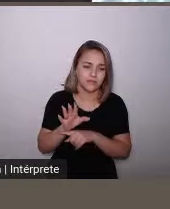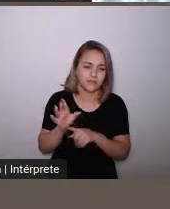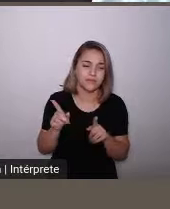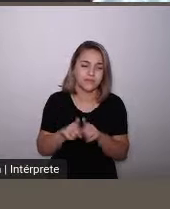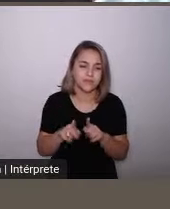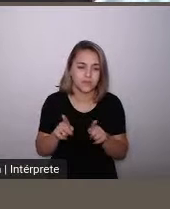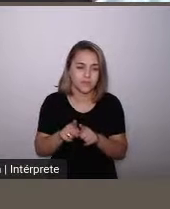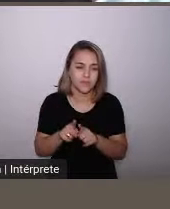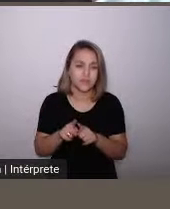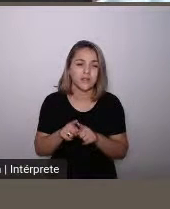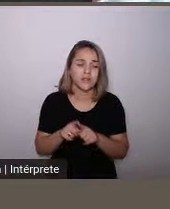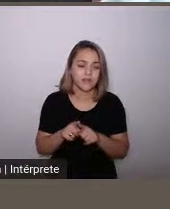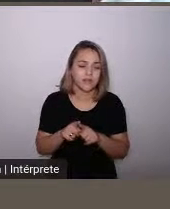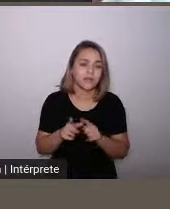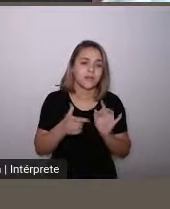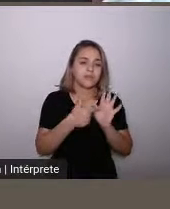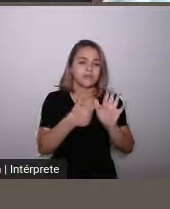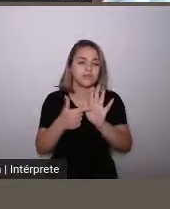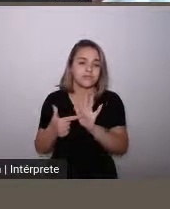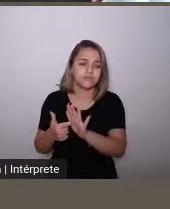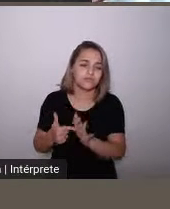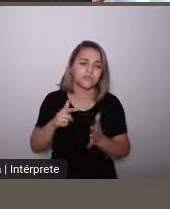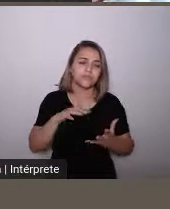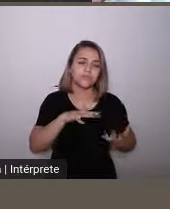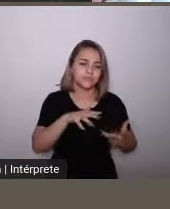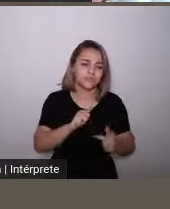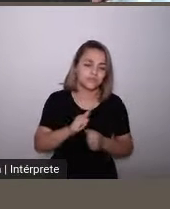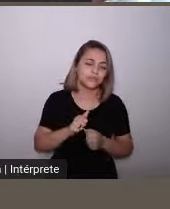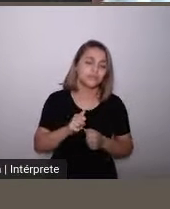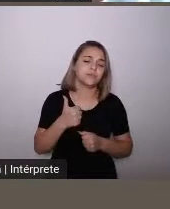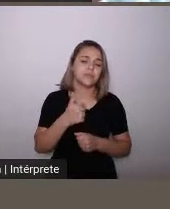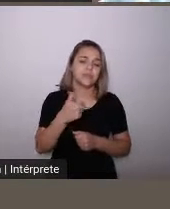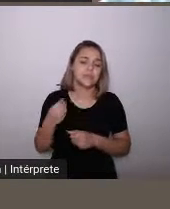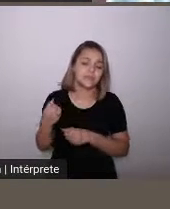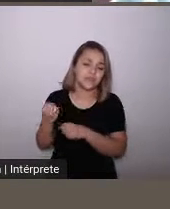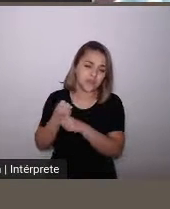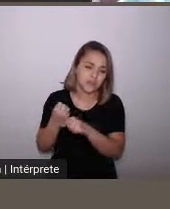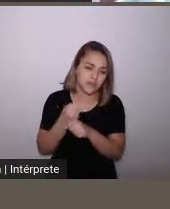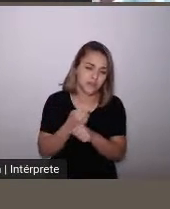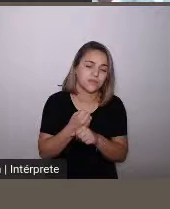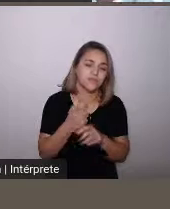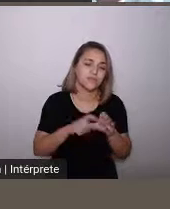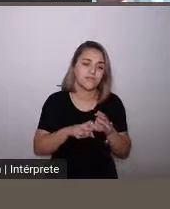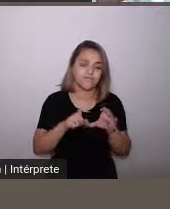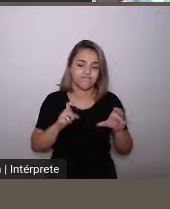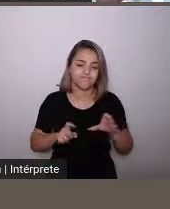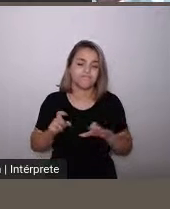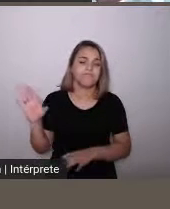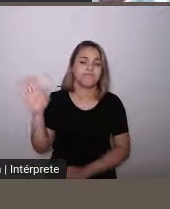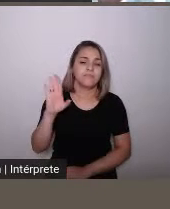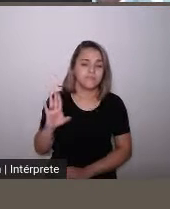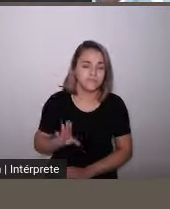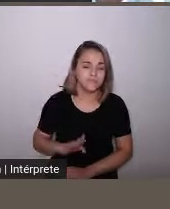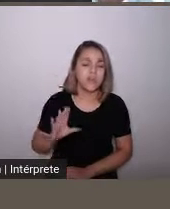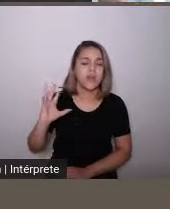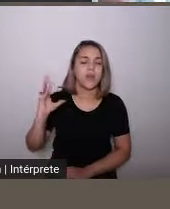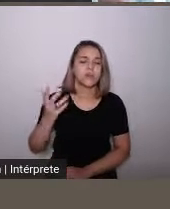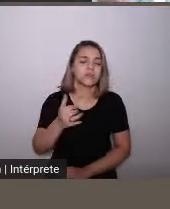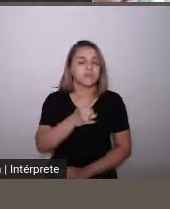da Exposição Internacional do Centenário da Independência do Brasil, ocorrida na cidade do Rio de Janeiro entre 7